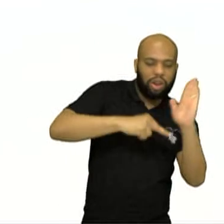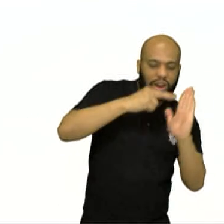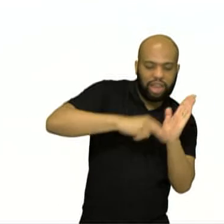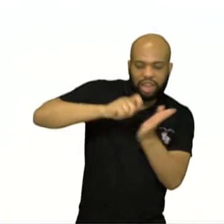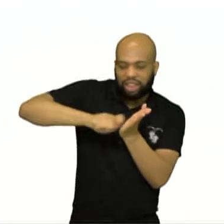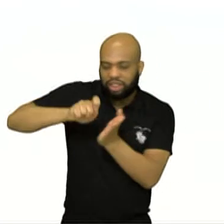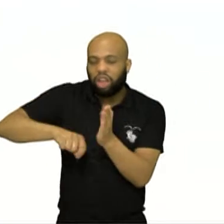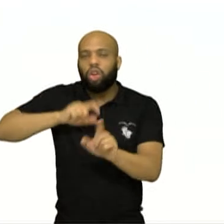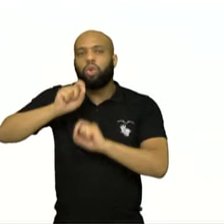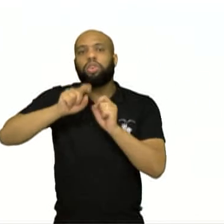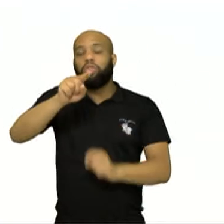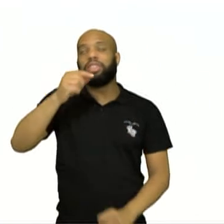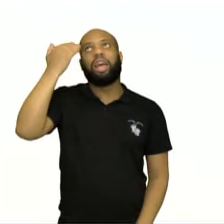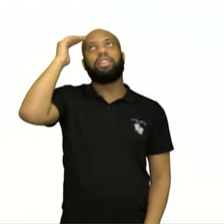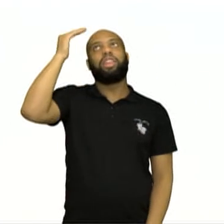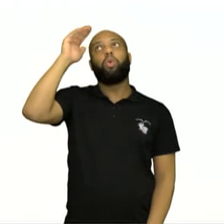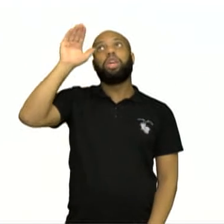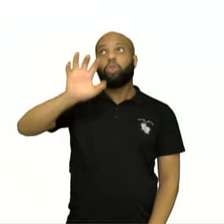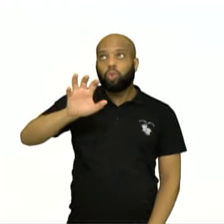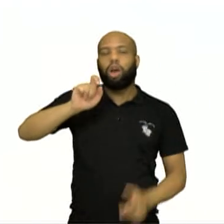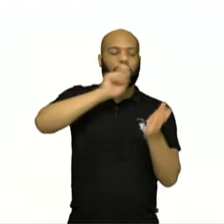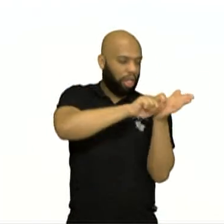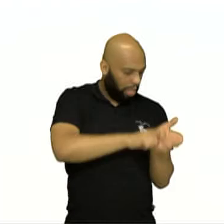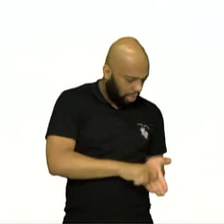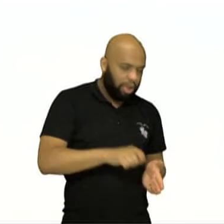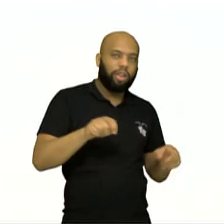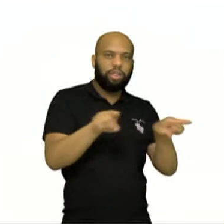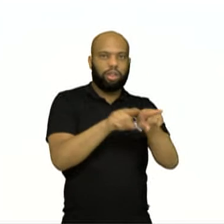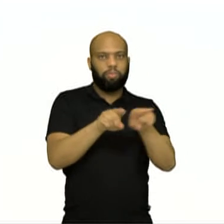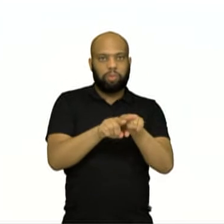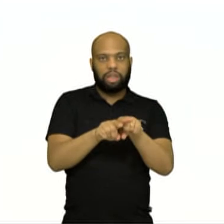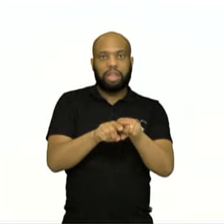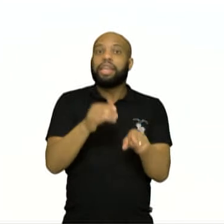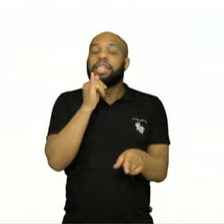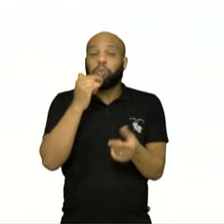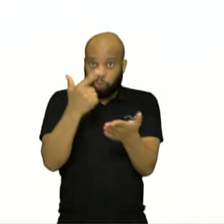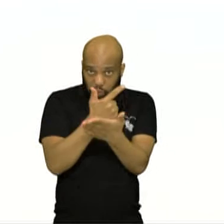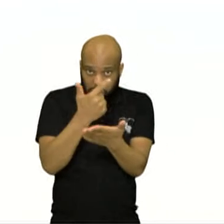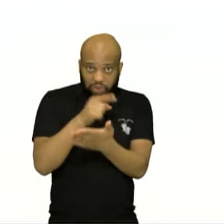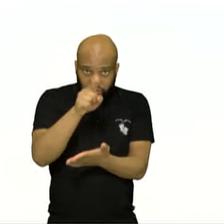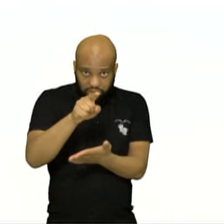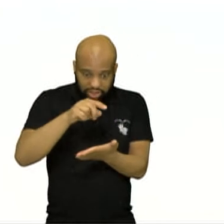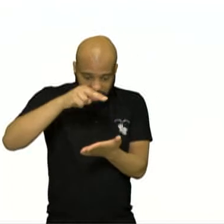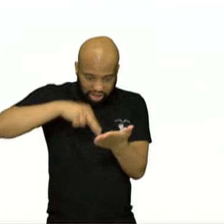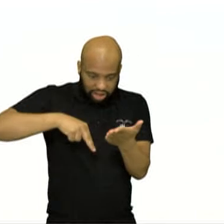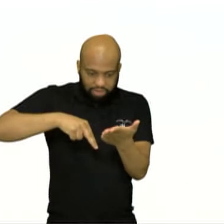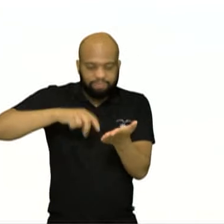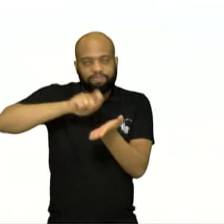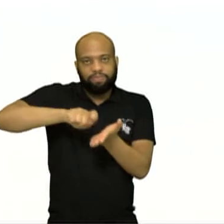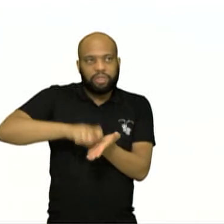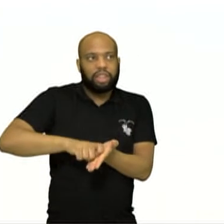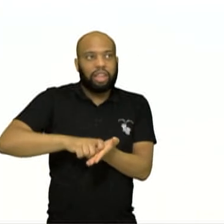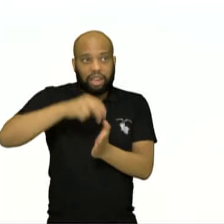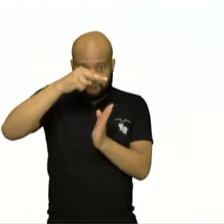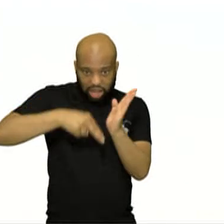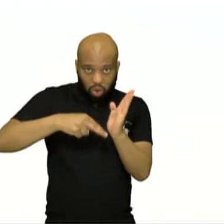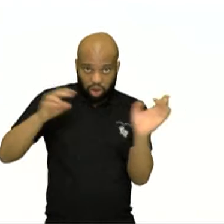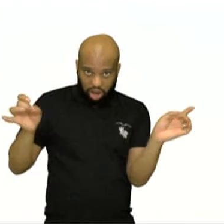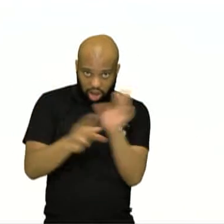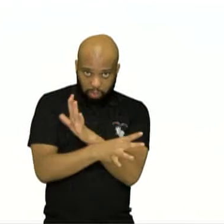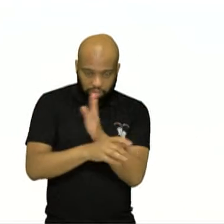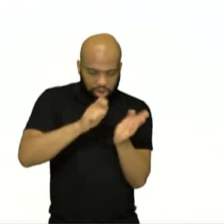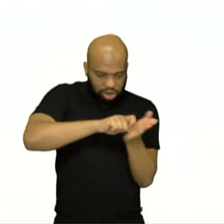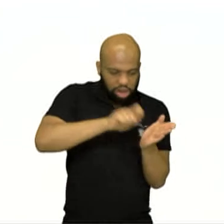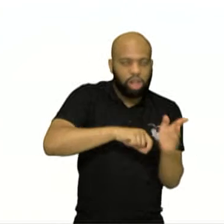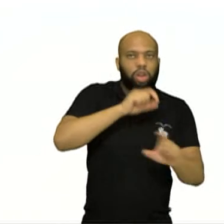anotações daquilo que você está entendendo. Isso vale inclusive para livros que você está lendo. Leia e logo depois anote aquilo